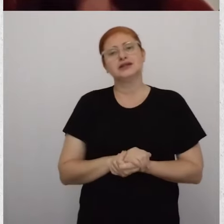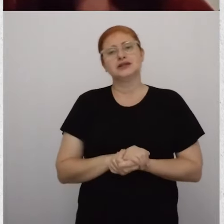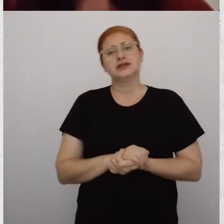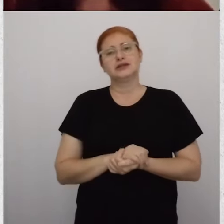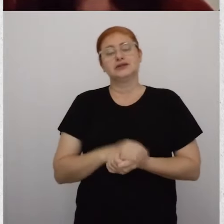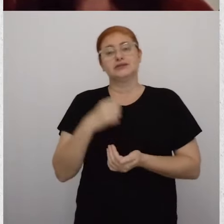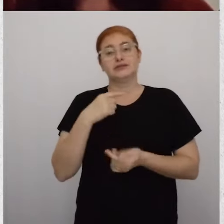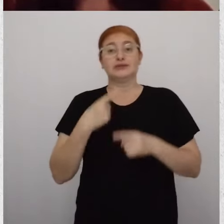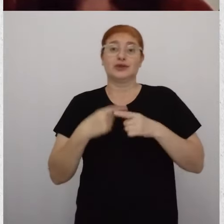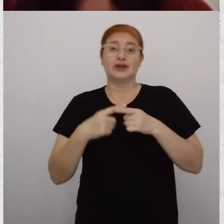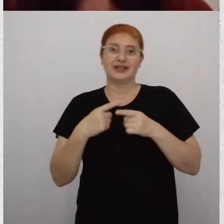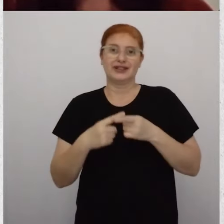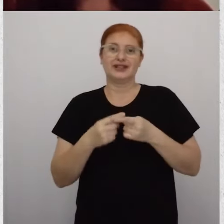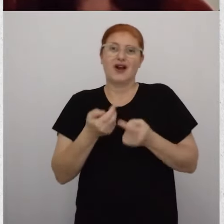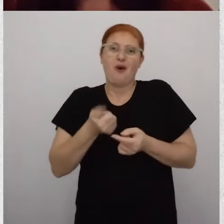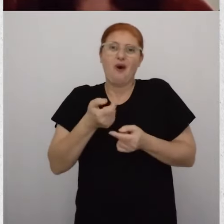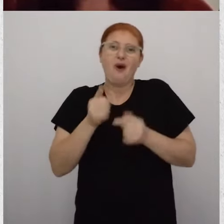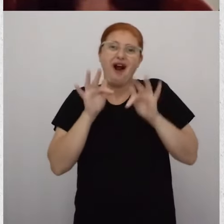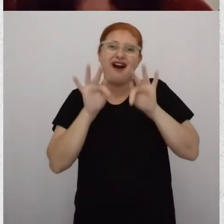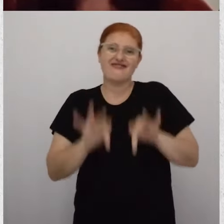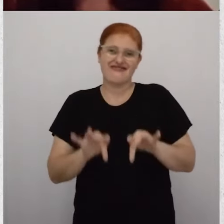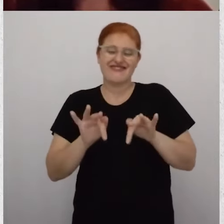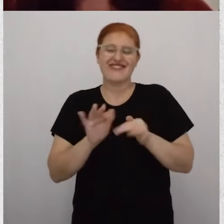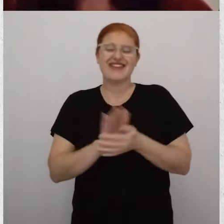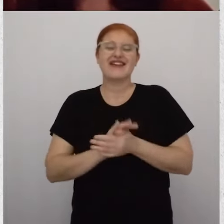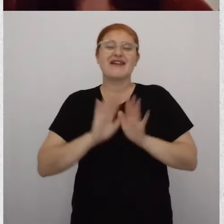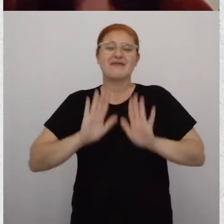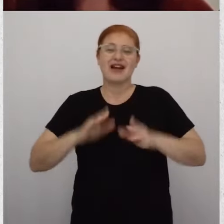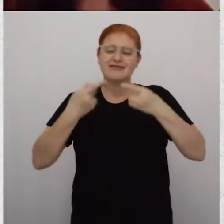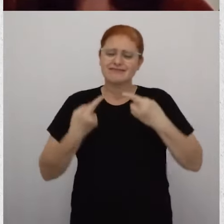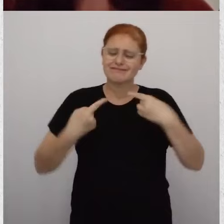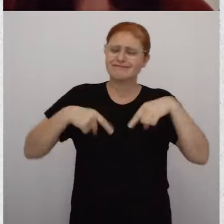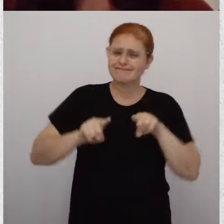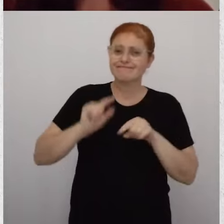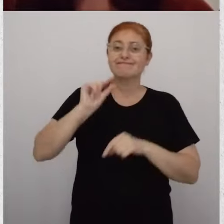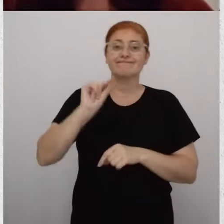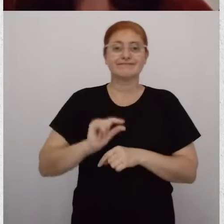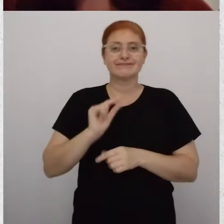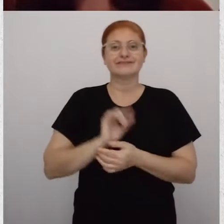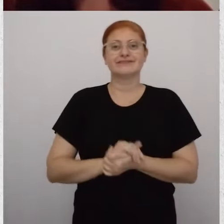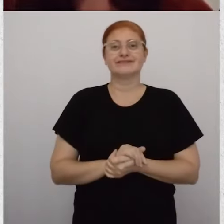A gente já está se aproximando do fim, mas para desafiar um pouco